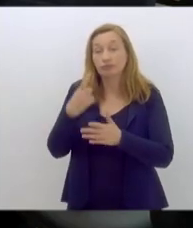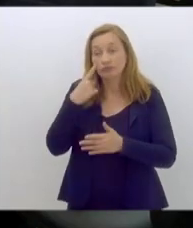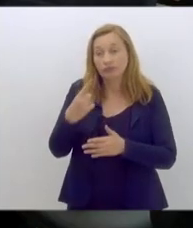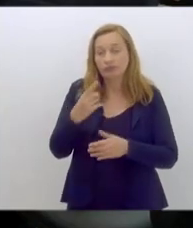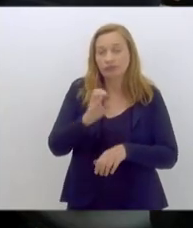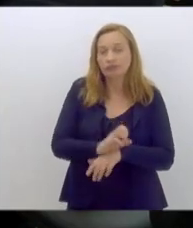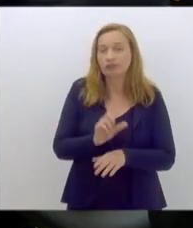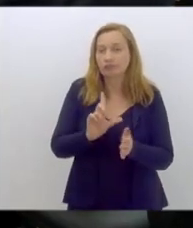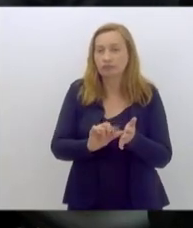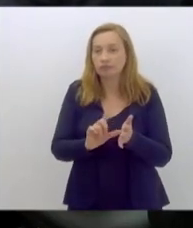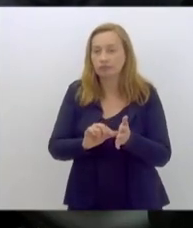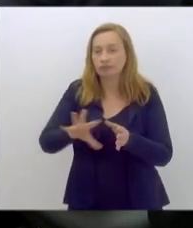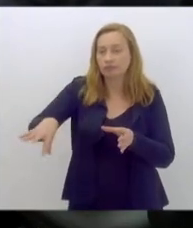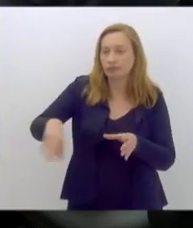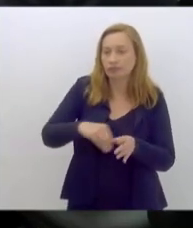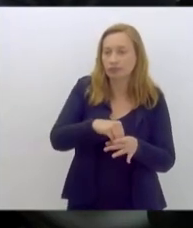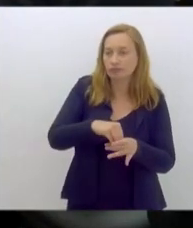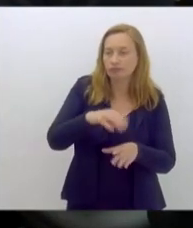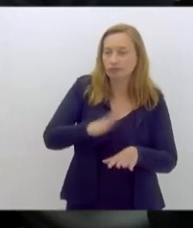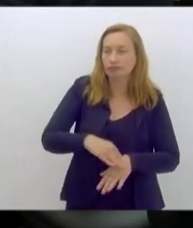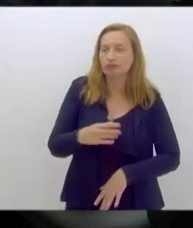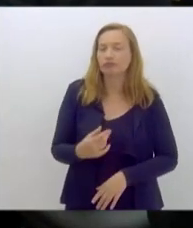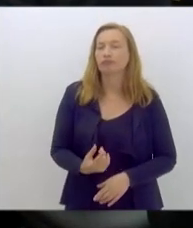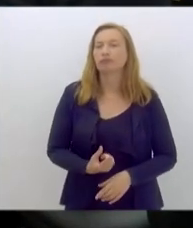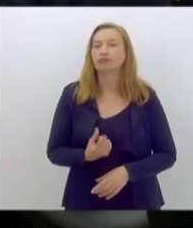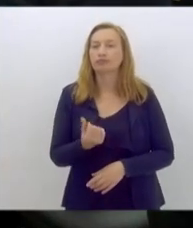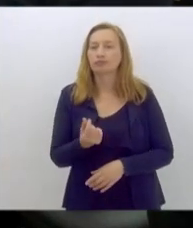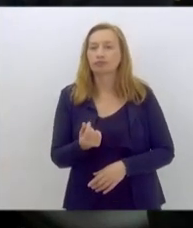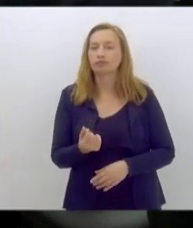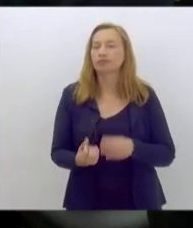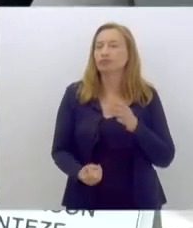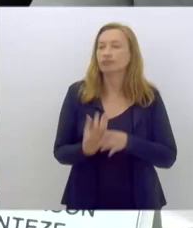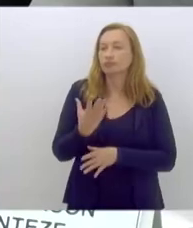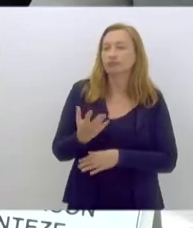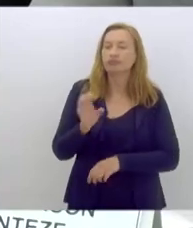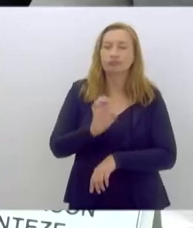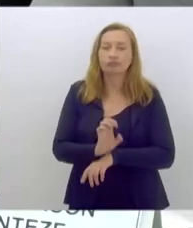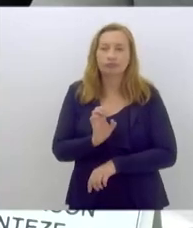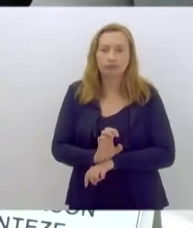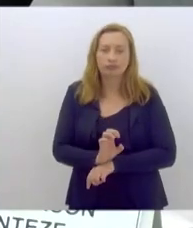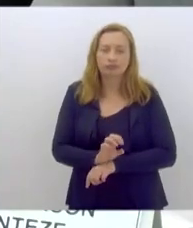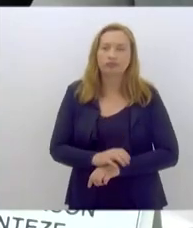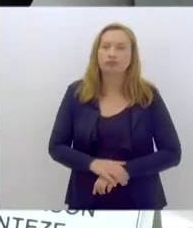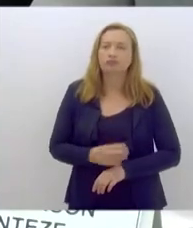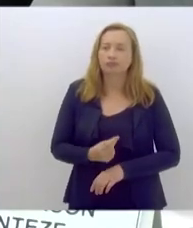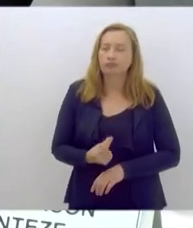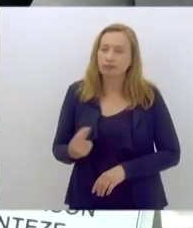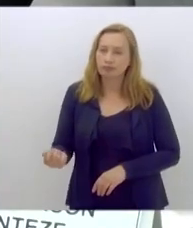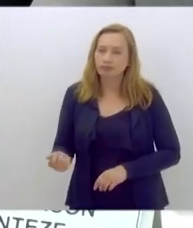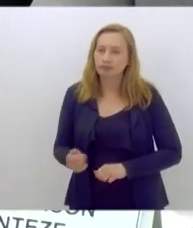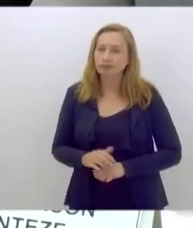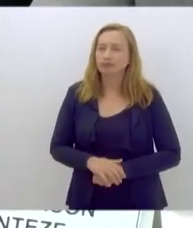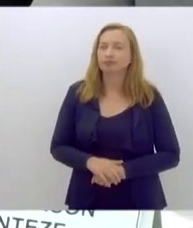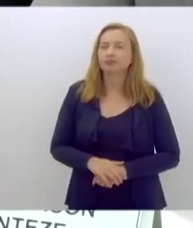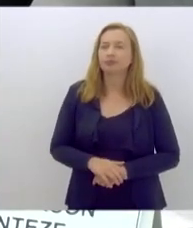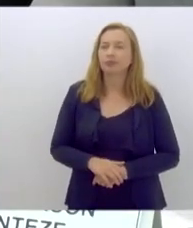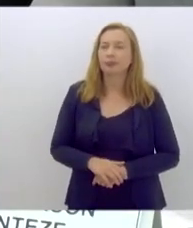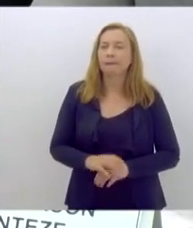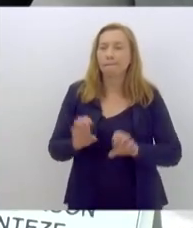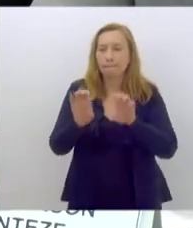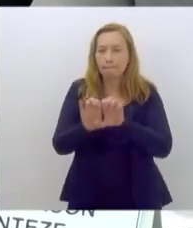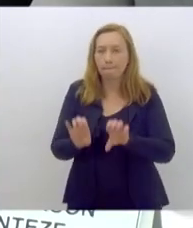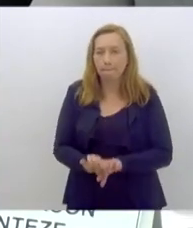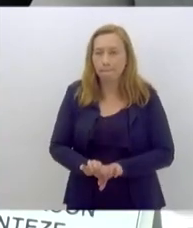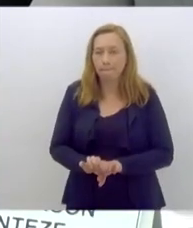valor adicional Então se começa a produzir um estado que vai sair né Desse dessa dessa estrutura